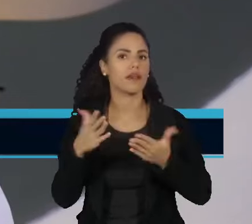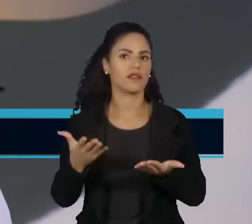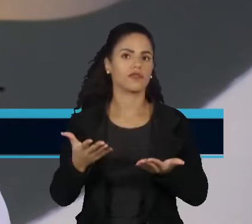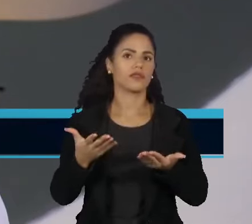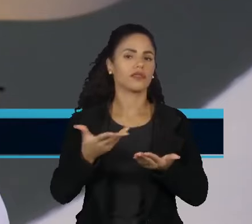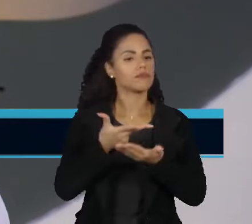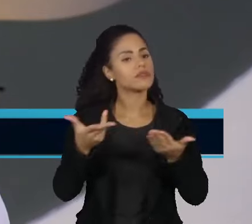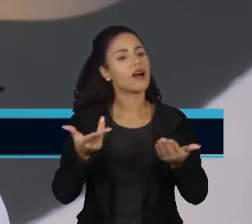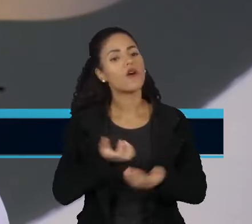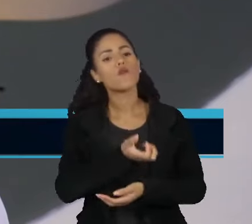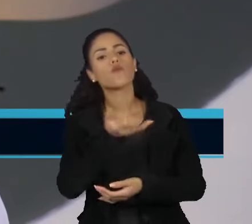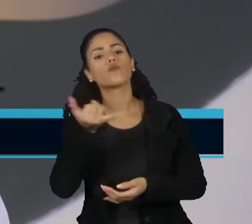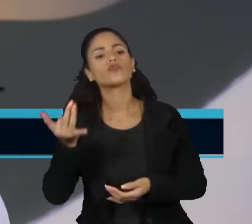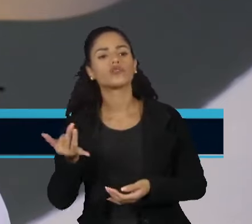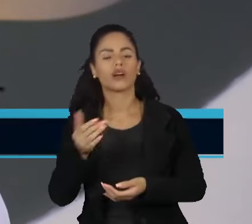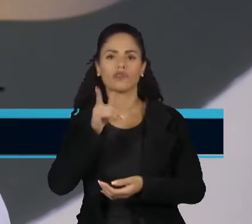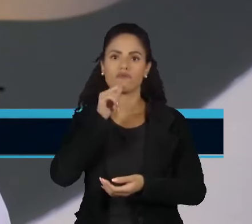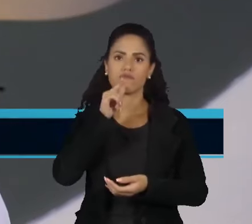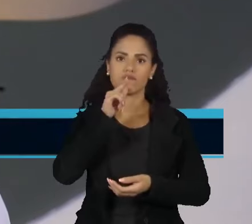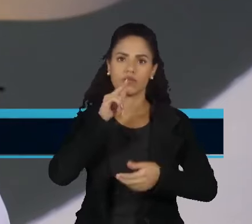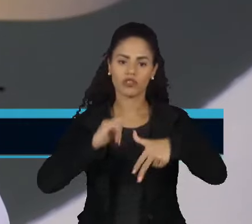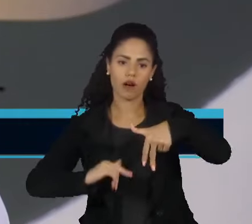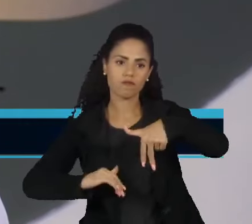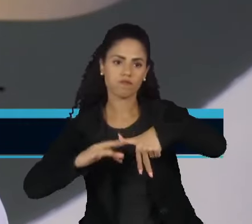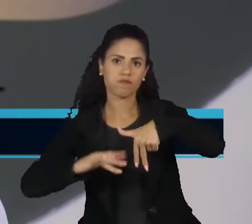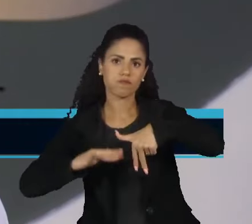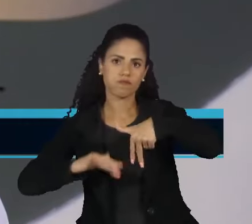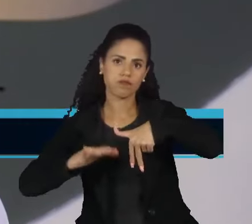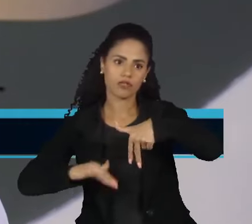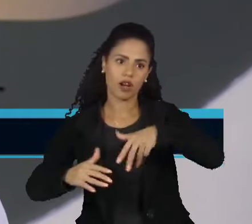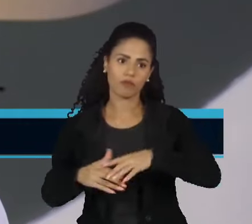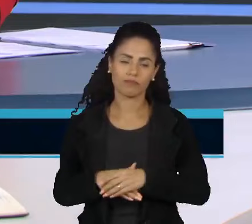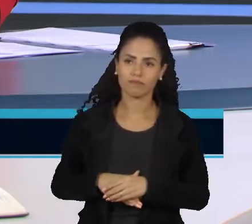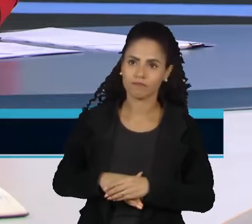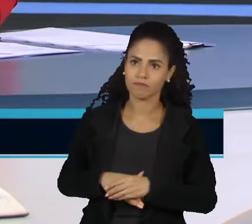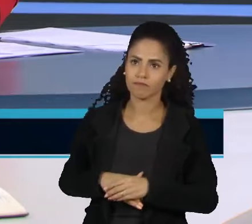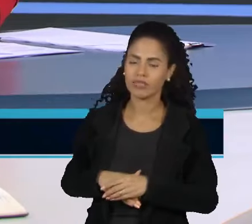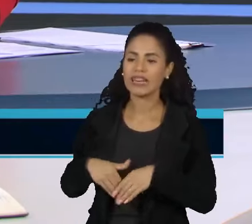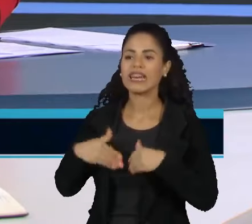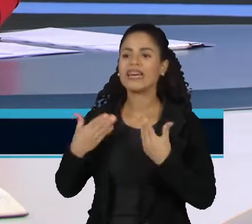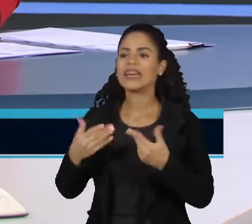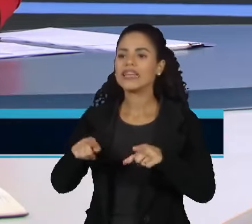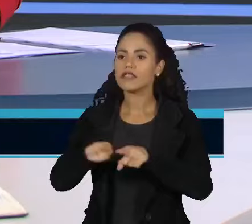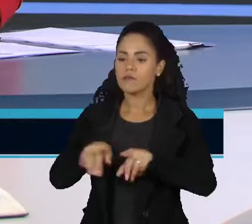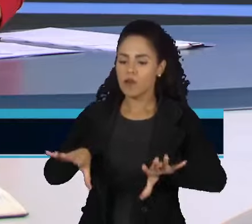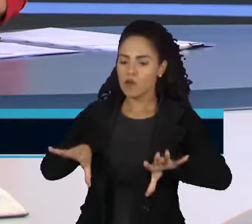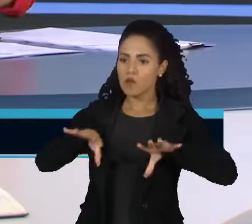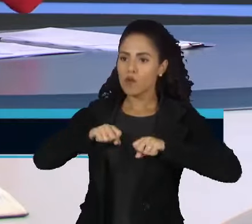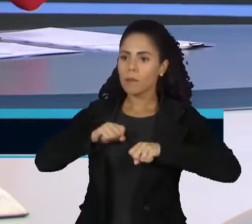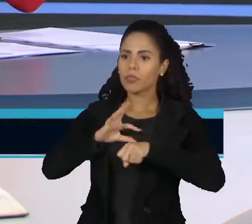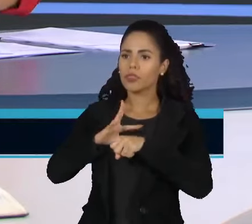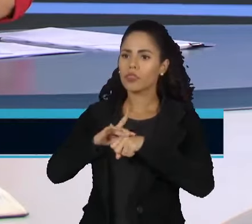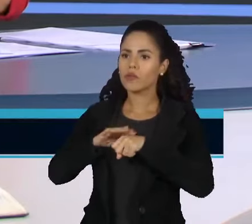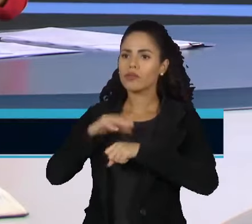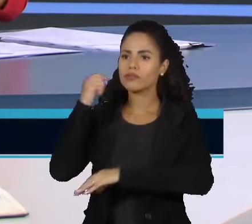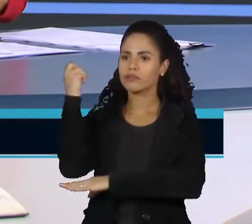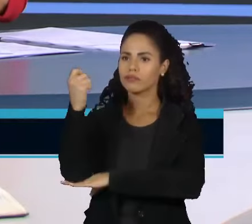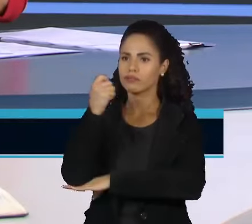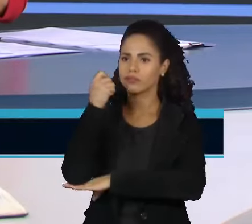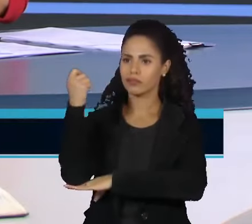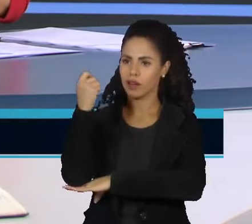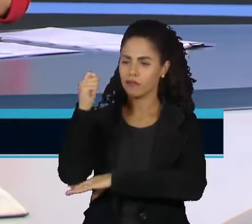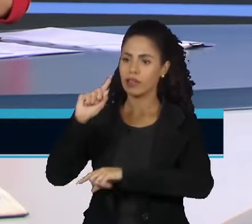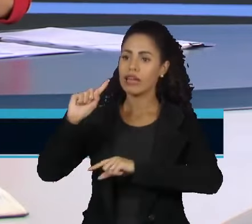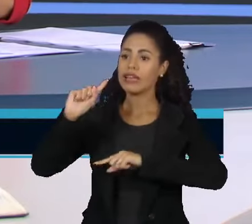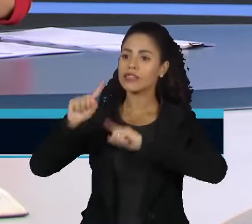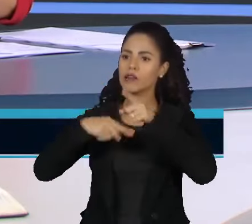dessa quantidade de água circulando no lugar errado. E os riscos de contrair doenças graves depois que a água